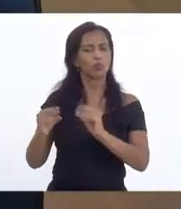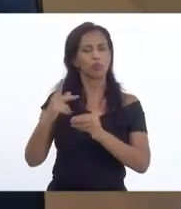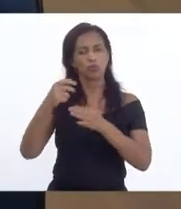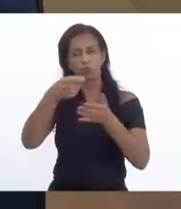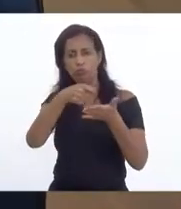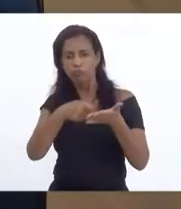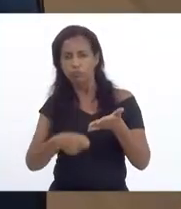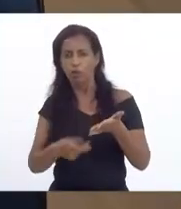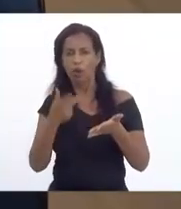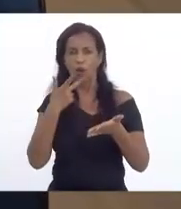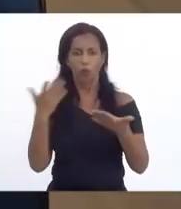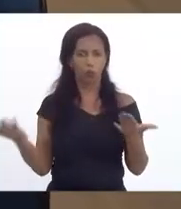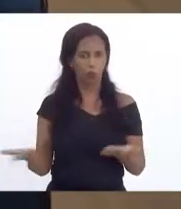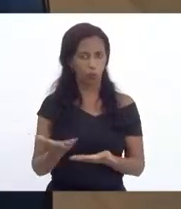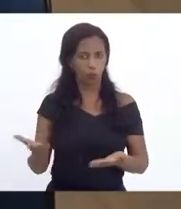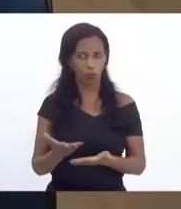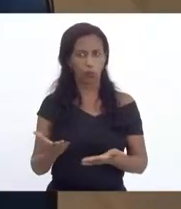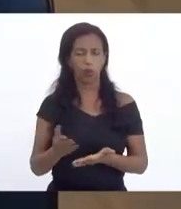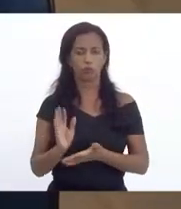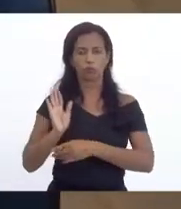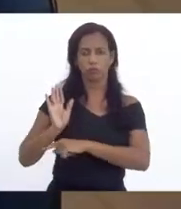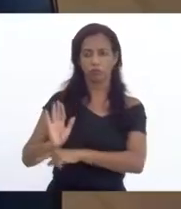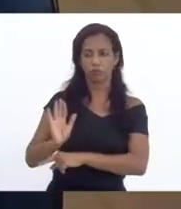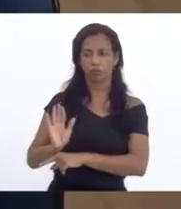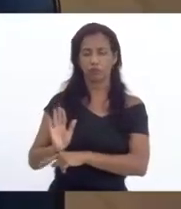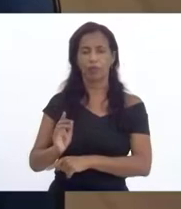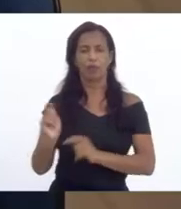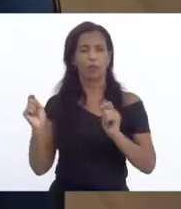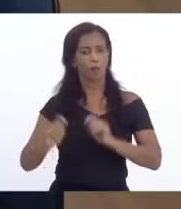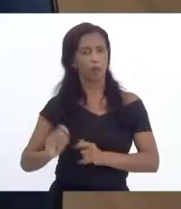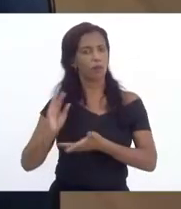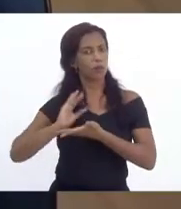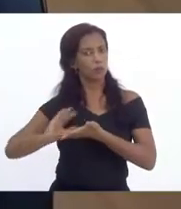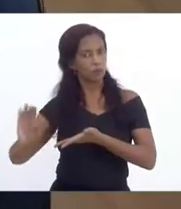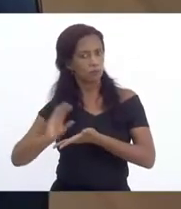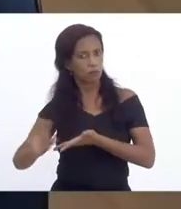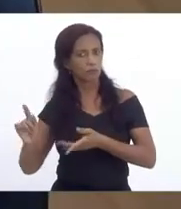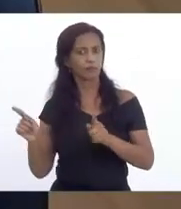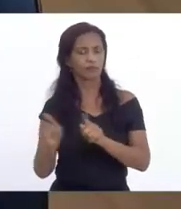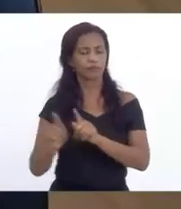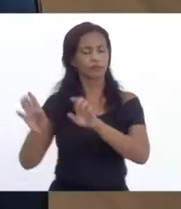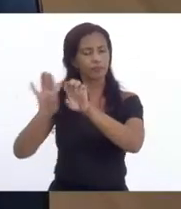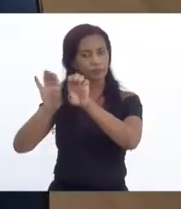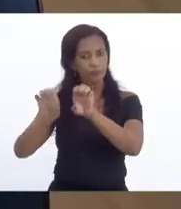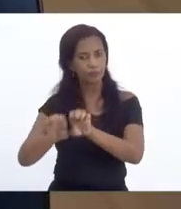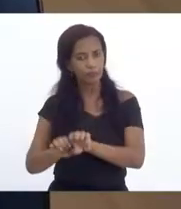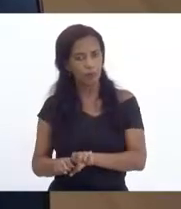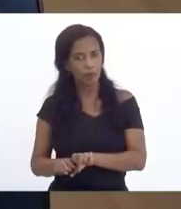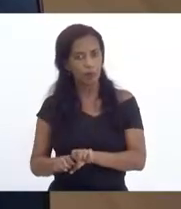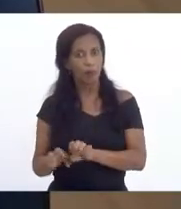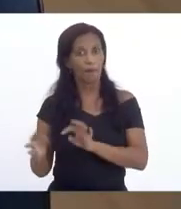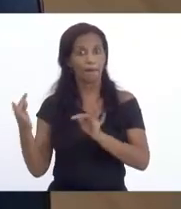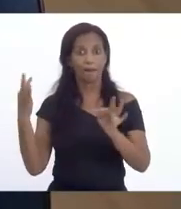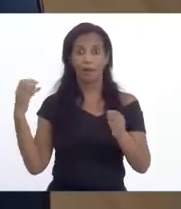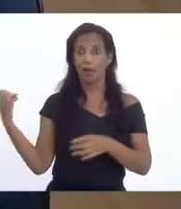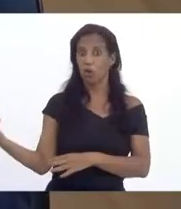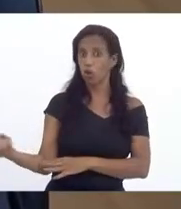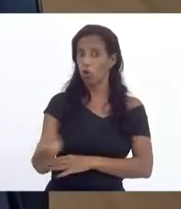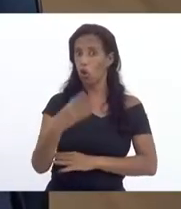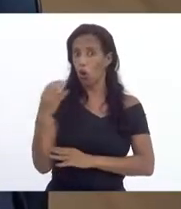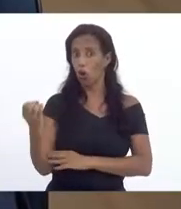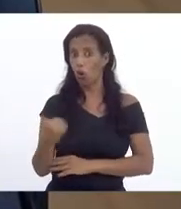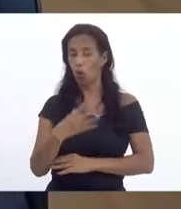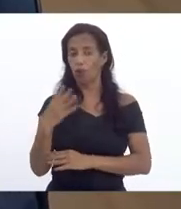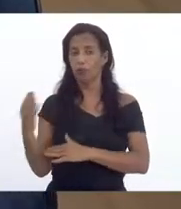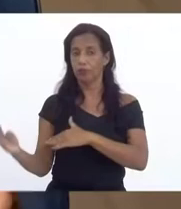aqui de contribuição para que a gente possa investir em infraestrutura para atrair novos